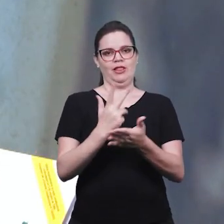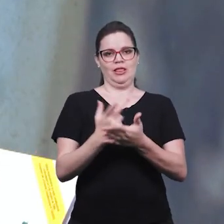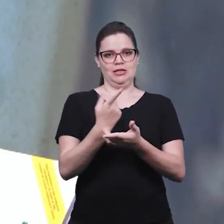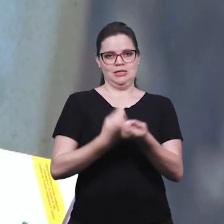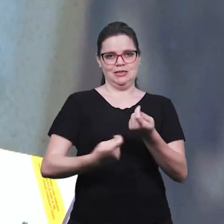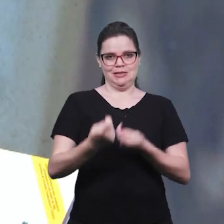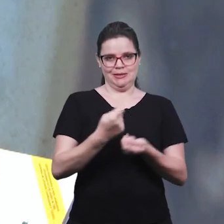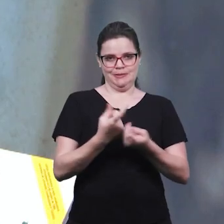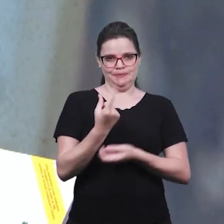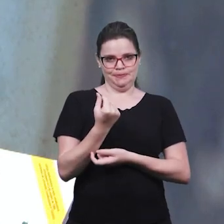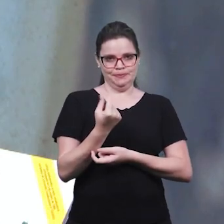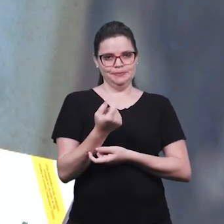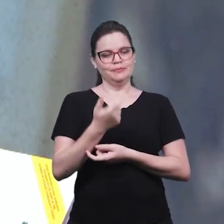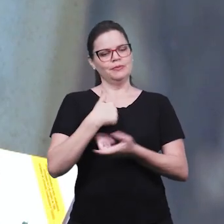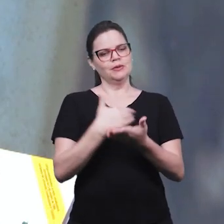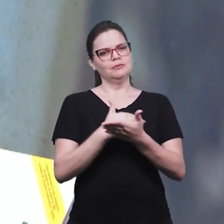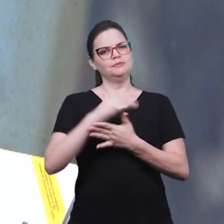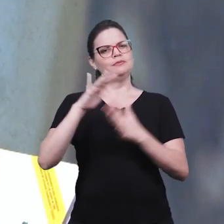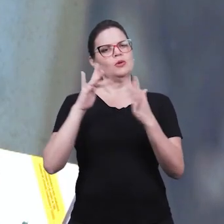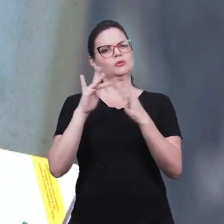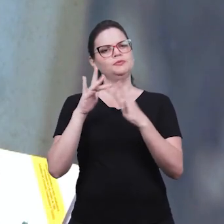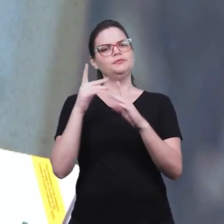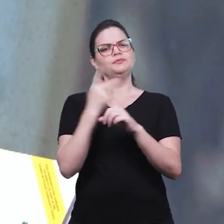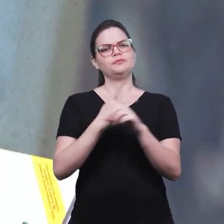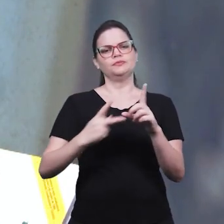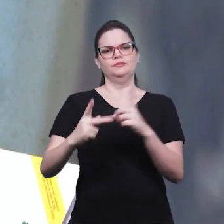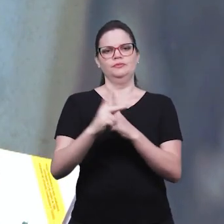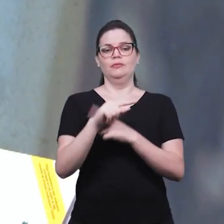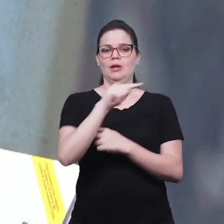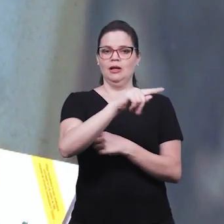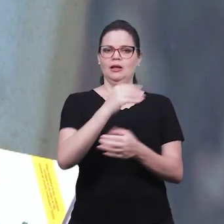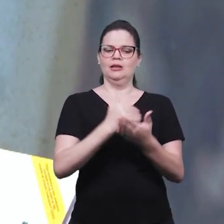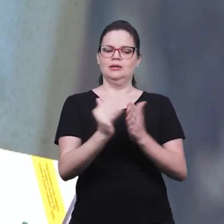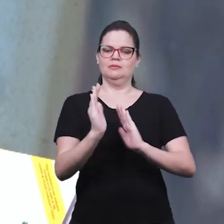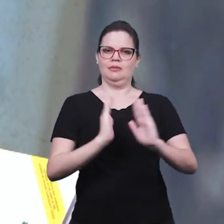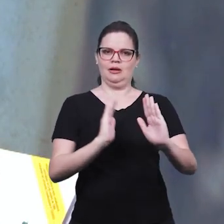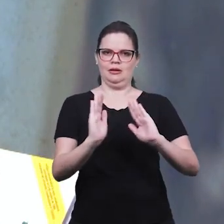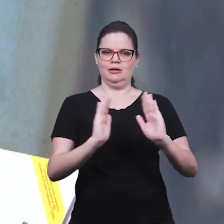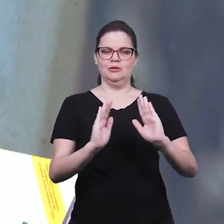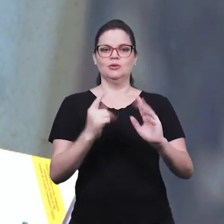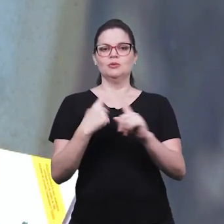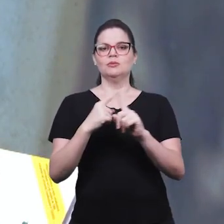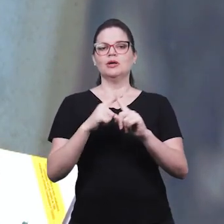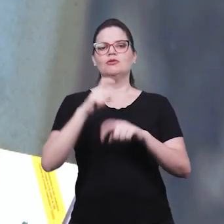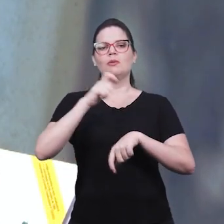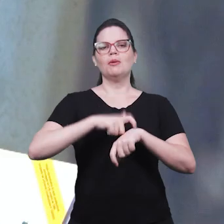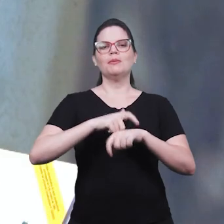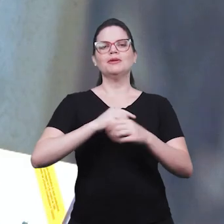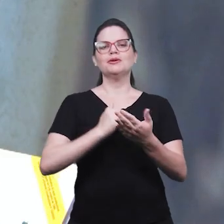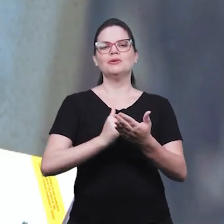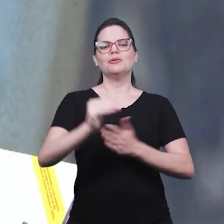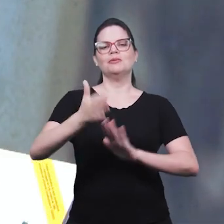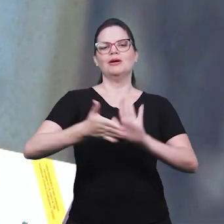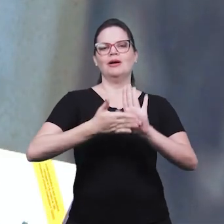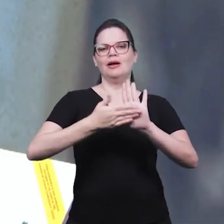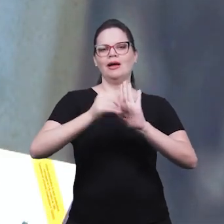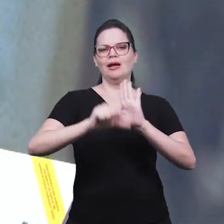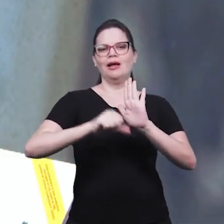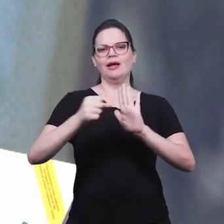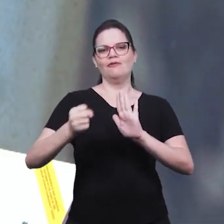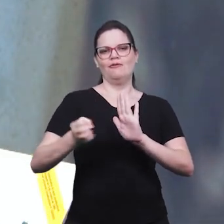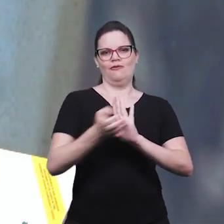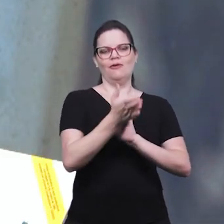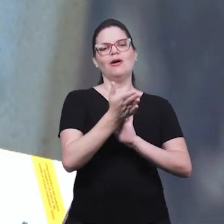eu comecei a ter esse contato com a Previdência foi a partir desse período, que foi justamente quando estava acontecendo a